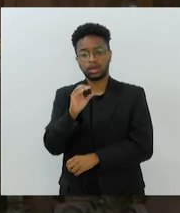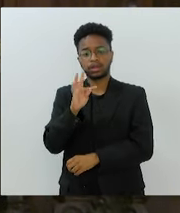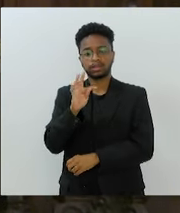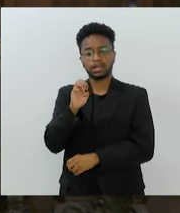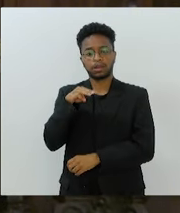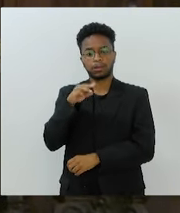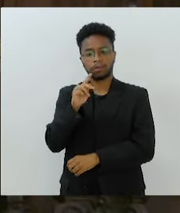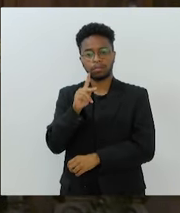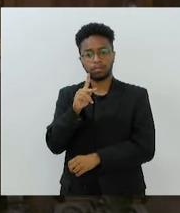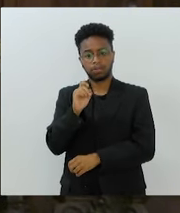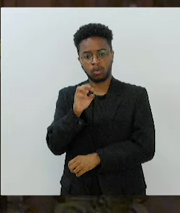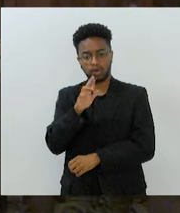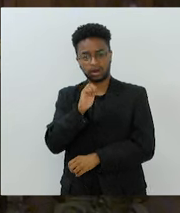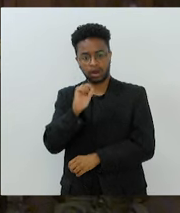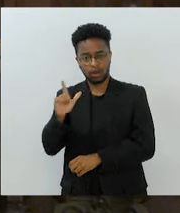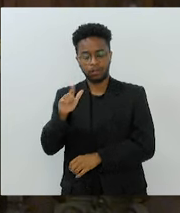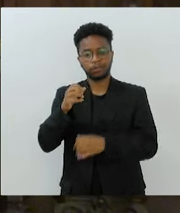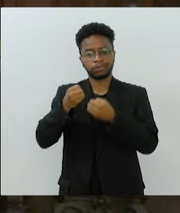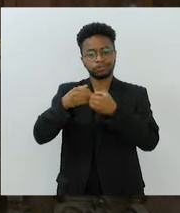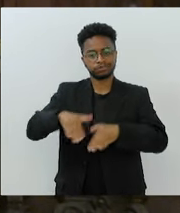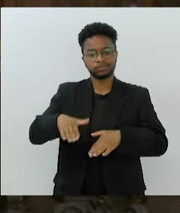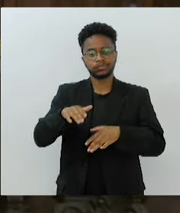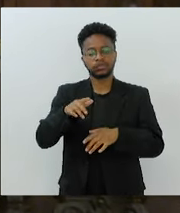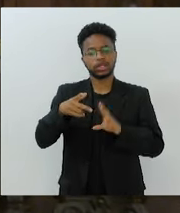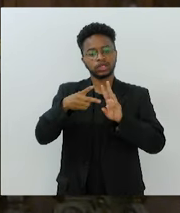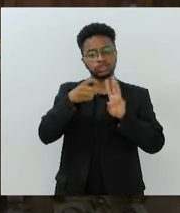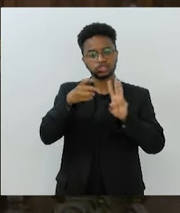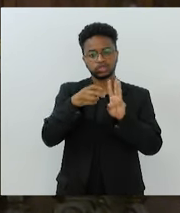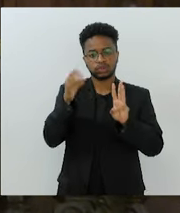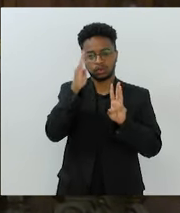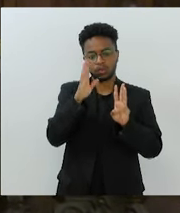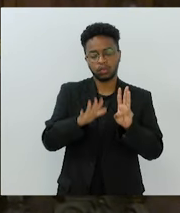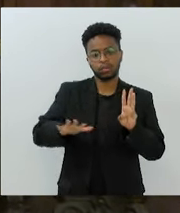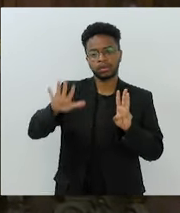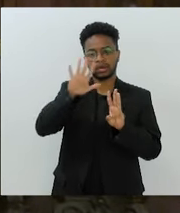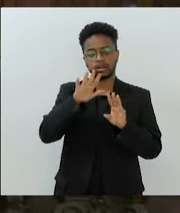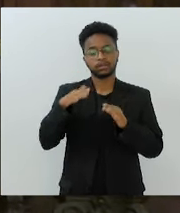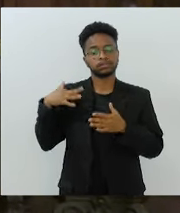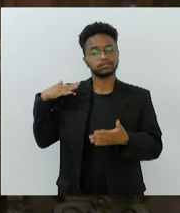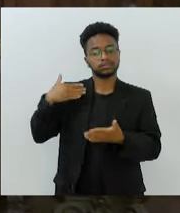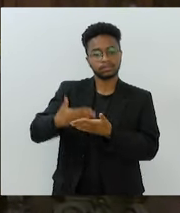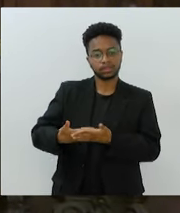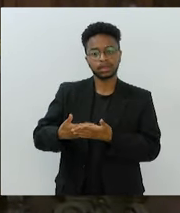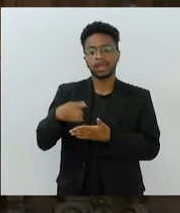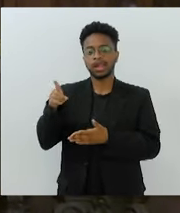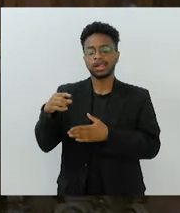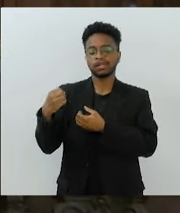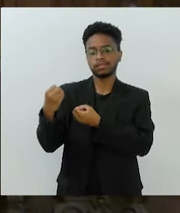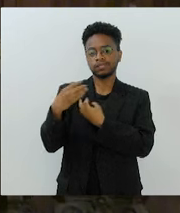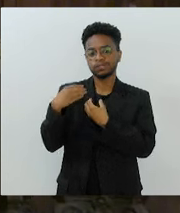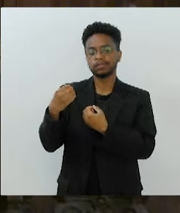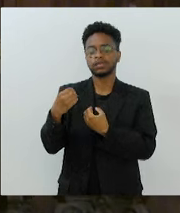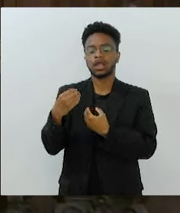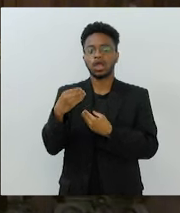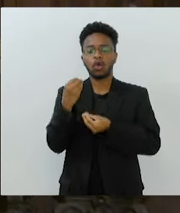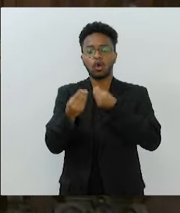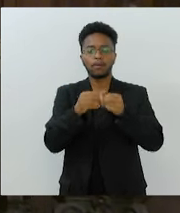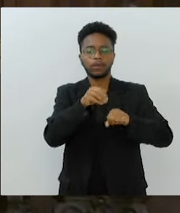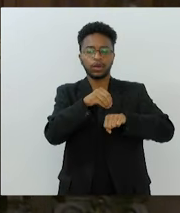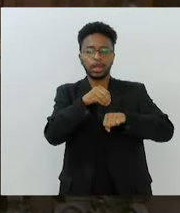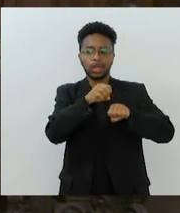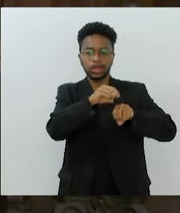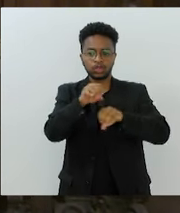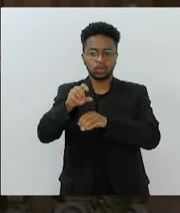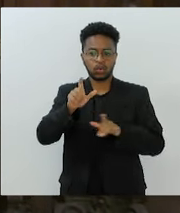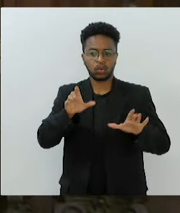Brasil. Ao longo desses anos, André tem nos ajudado a educar e engajar o grande público nos temas que